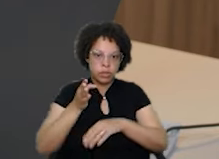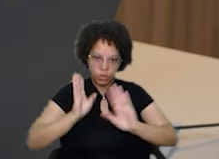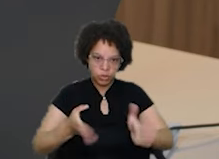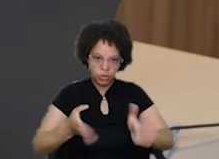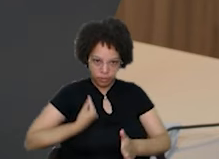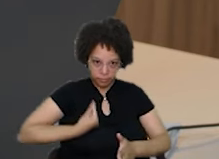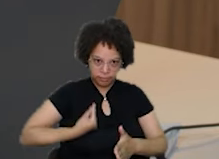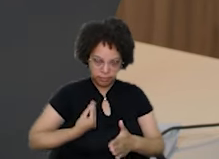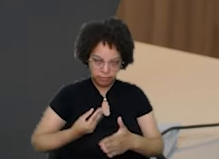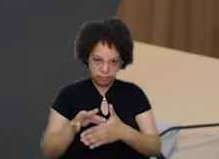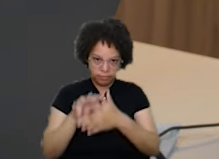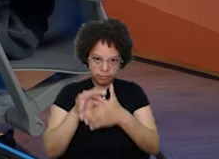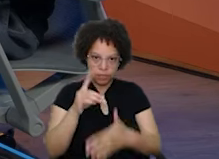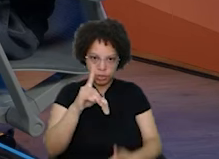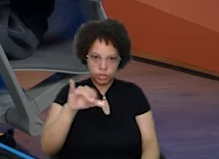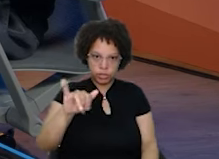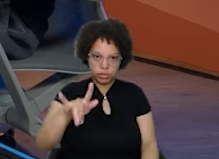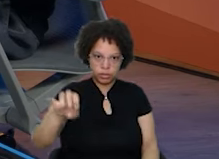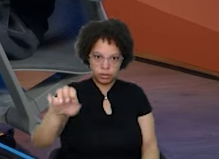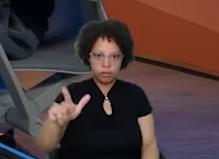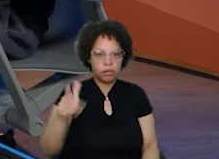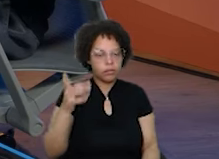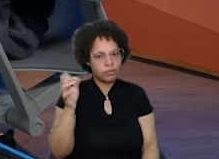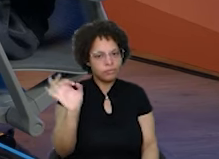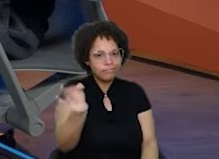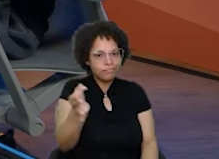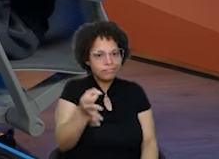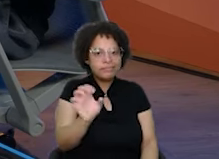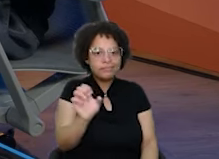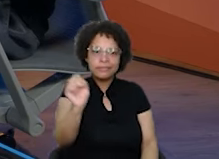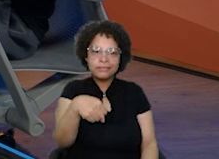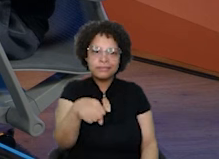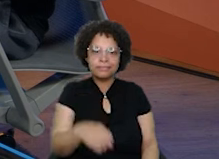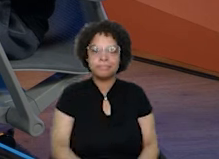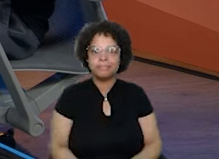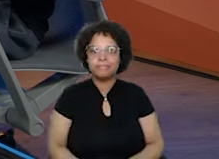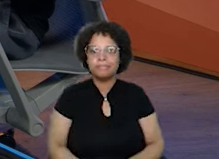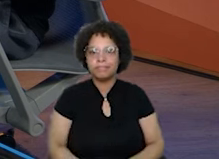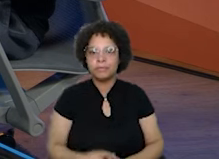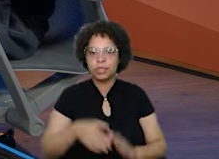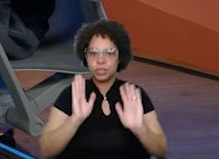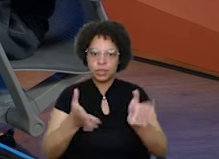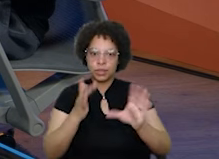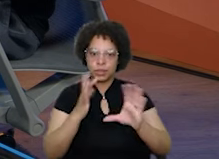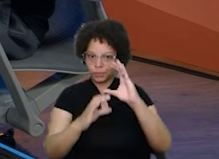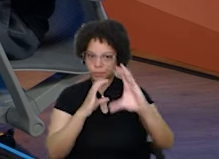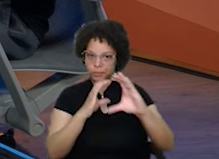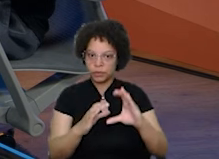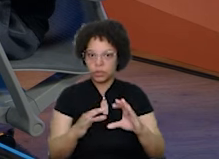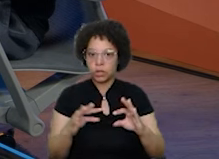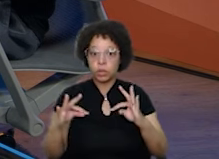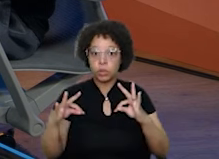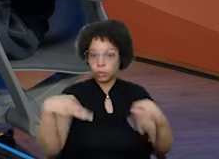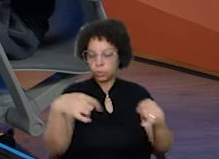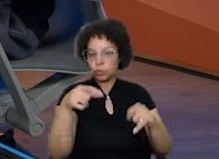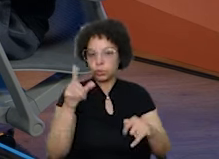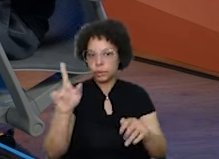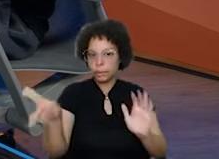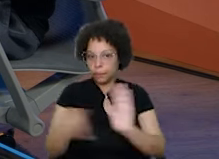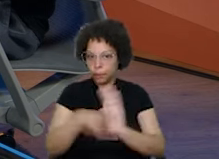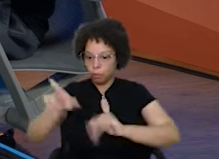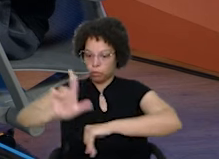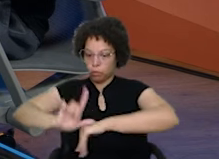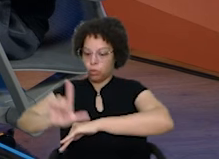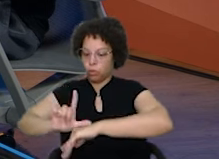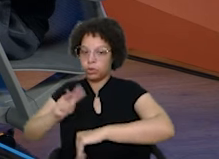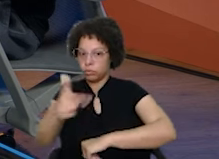digital já né já né Acho que sim de alguma maneira sim legal então tudo que não é ali no físico a gente já pode considerar